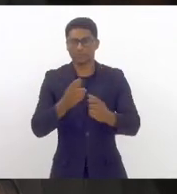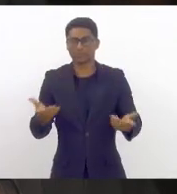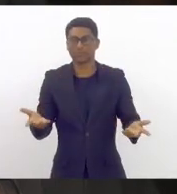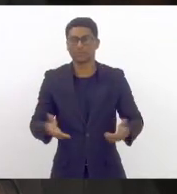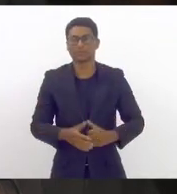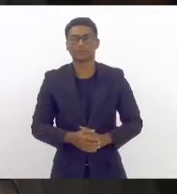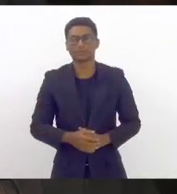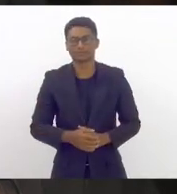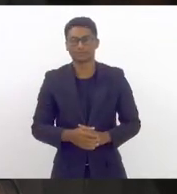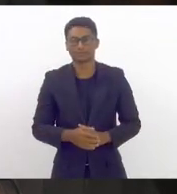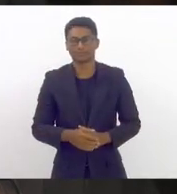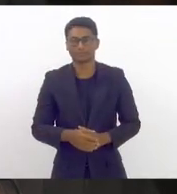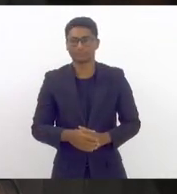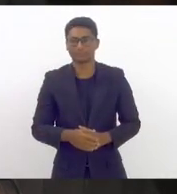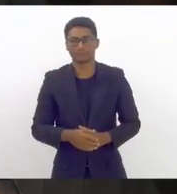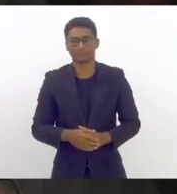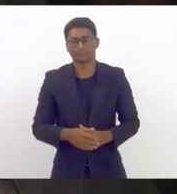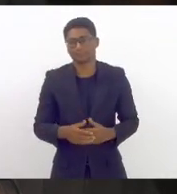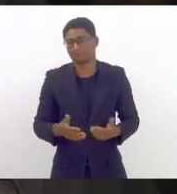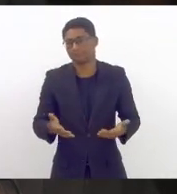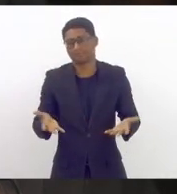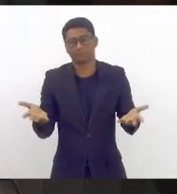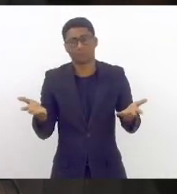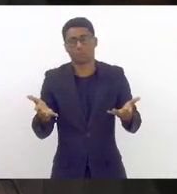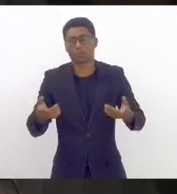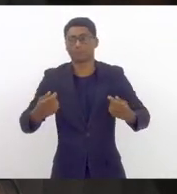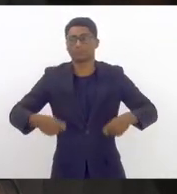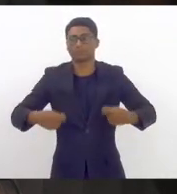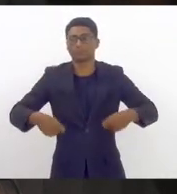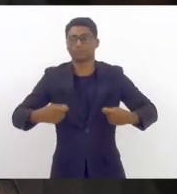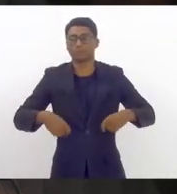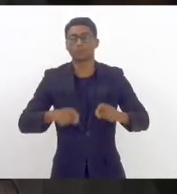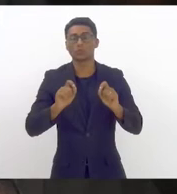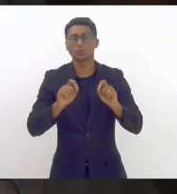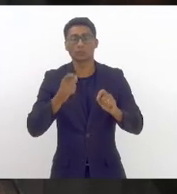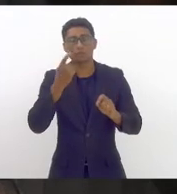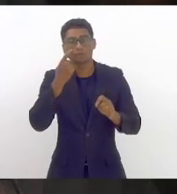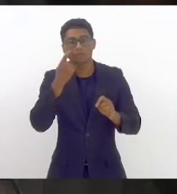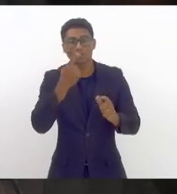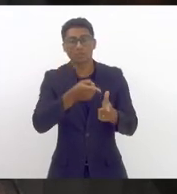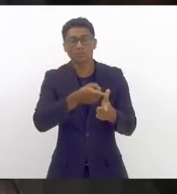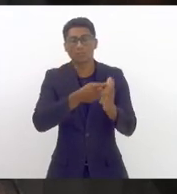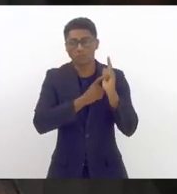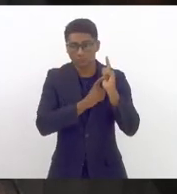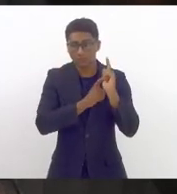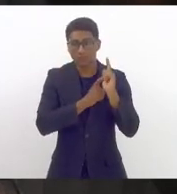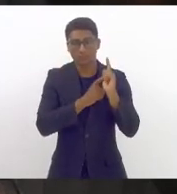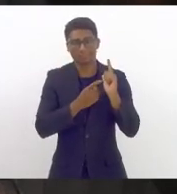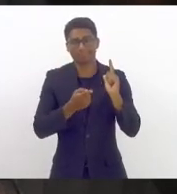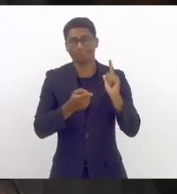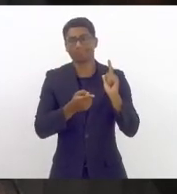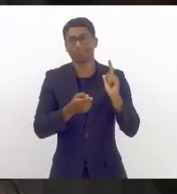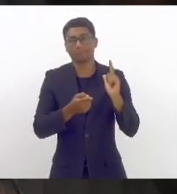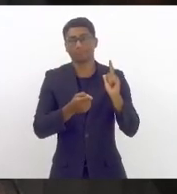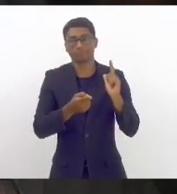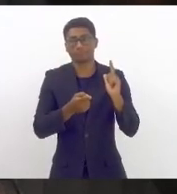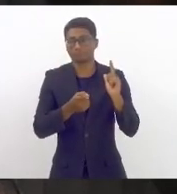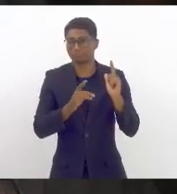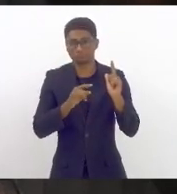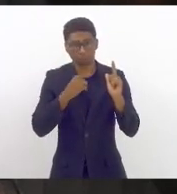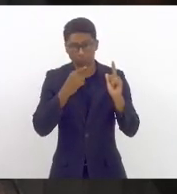é mexer no indexador do serviço da dívida se não a gente vai correr correr Correr